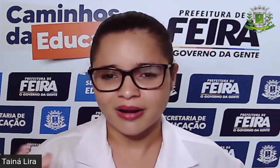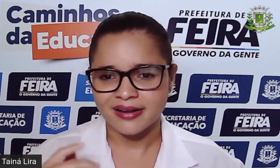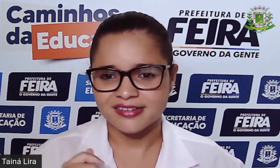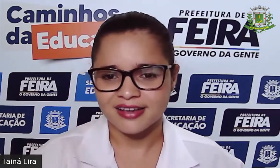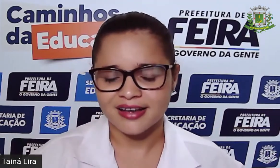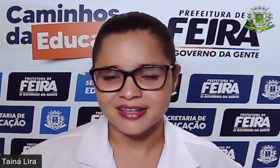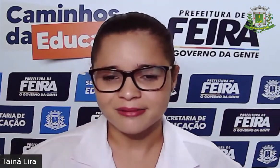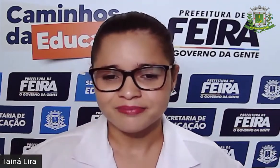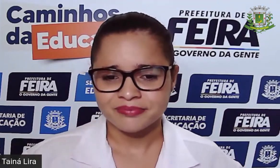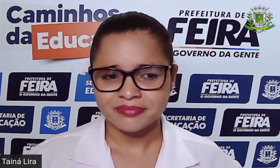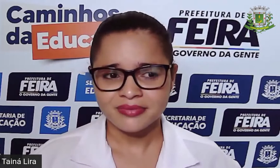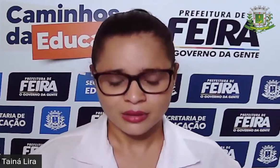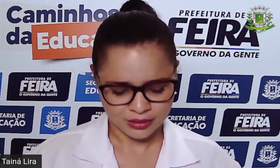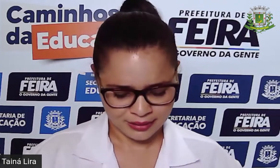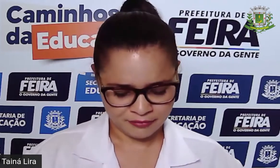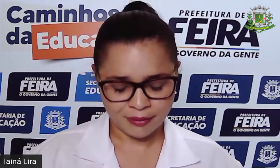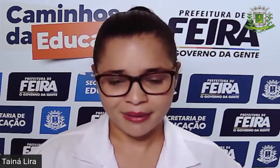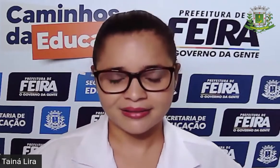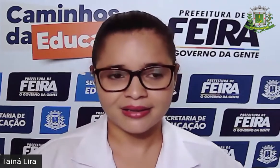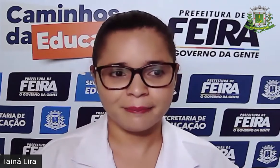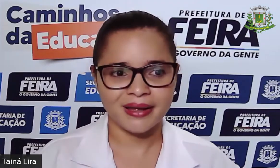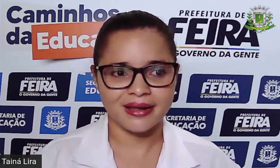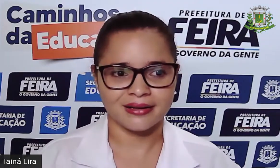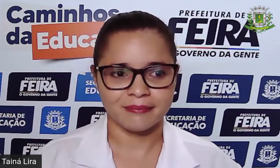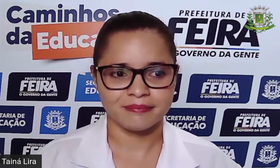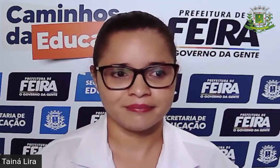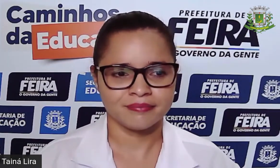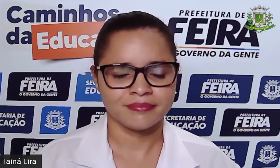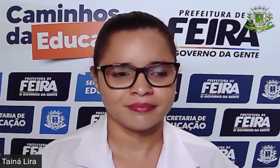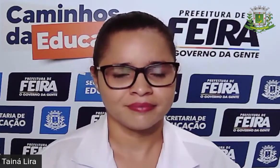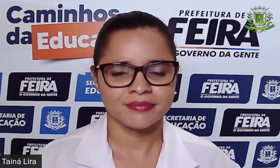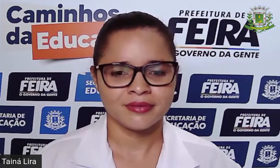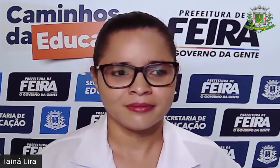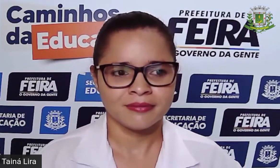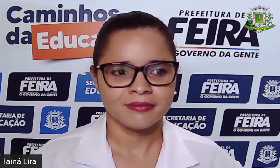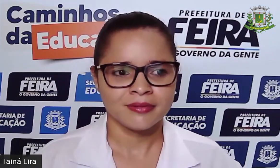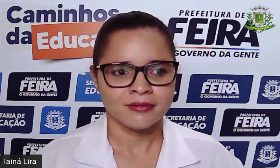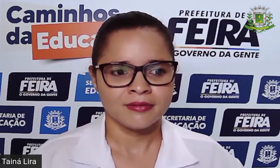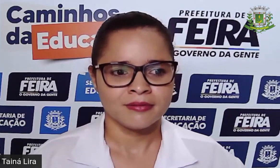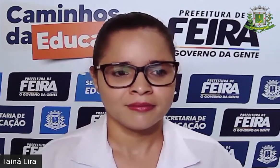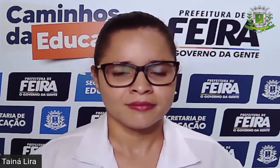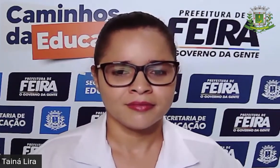Qual mais? E aí, vamos bater na perna.